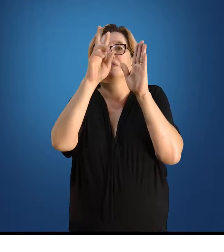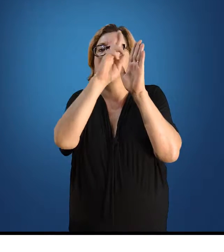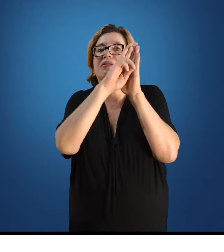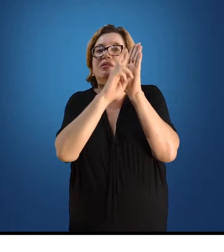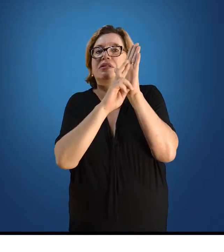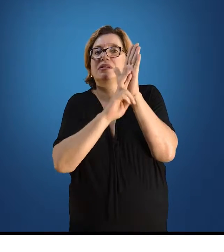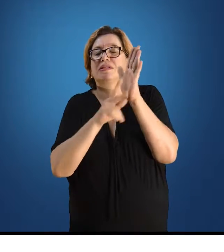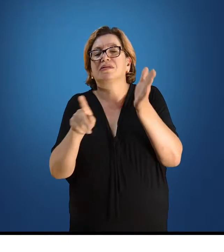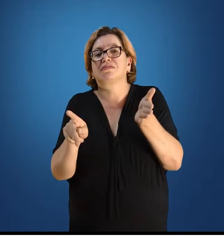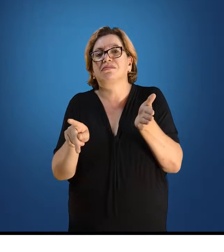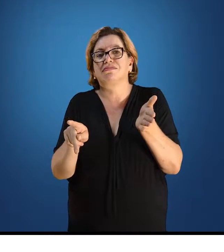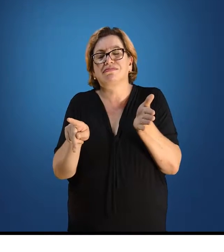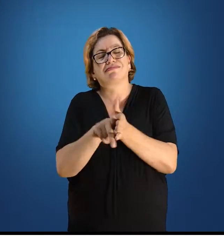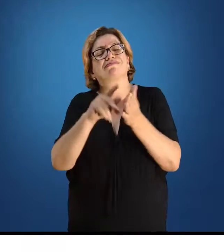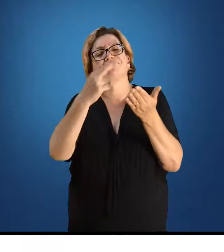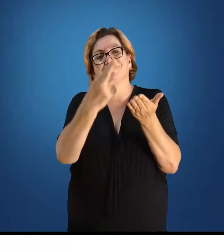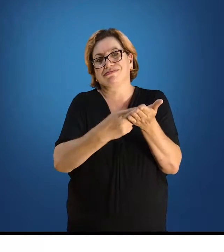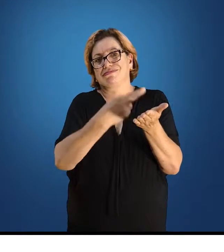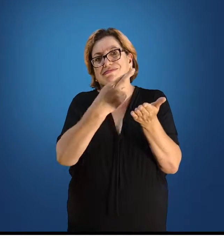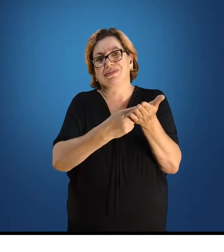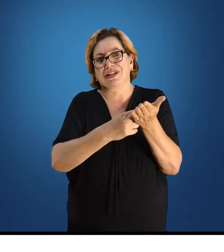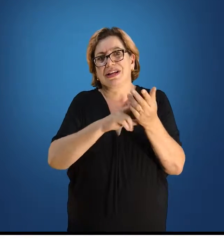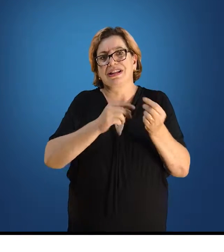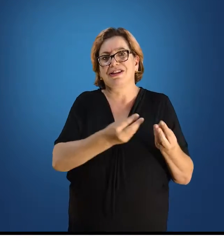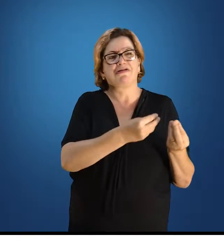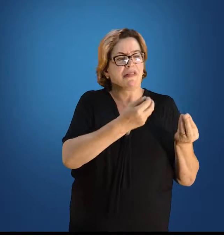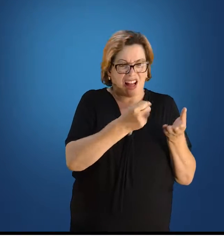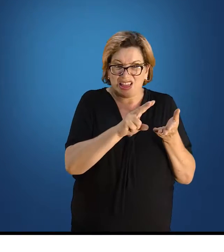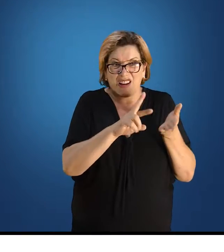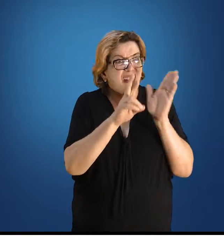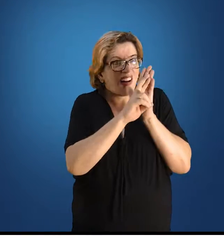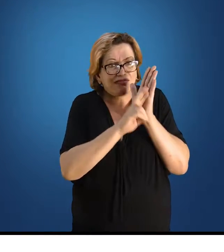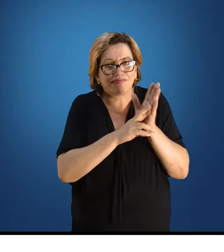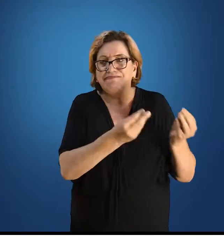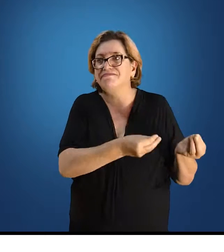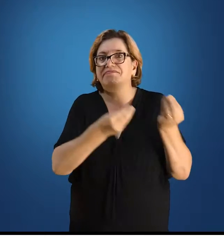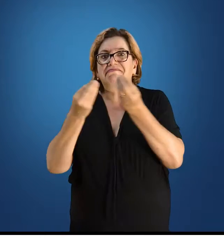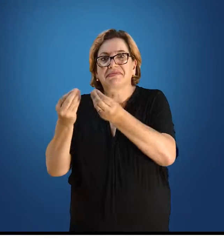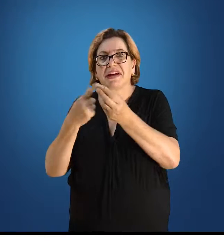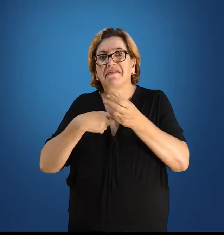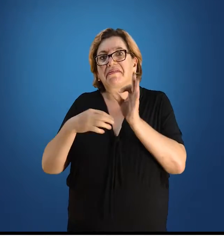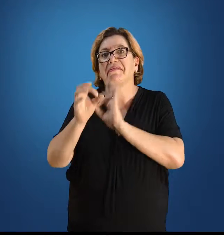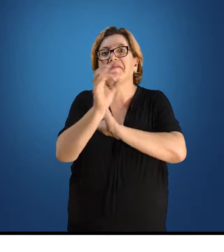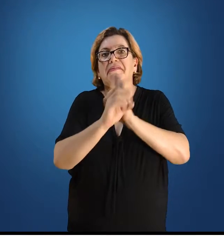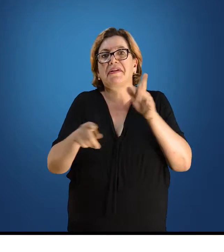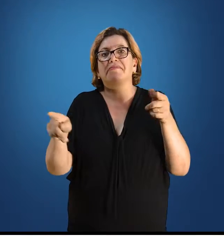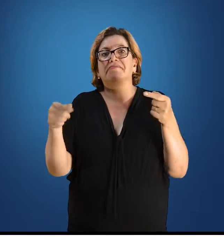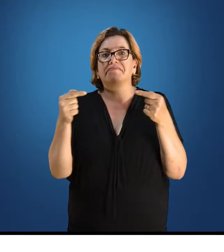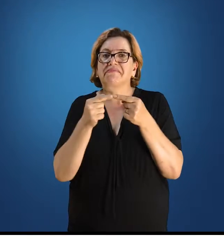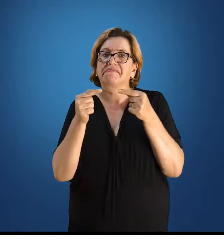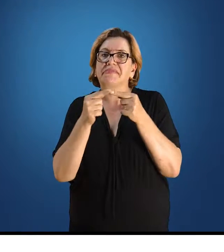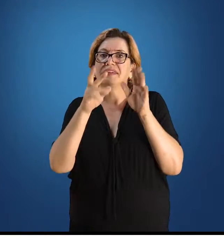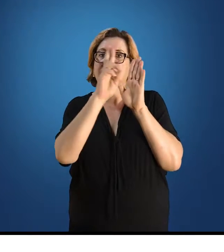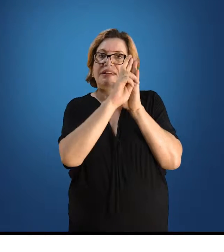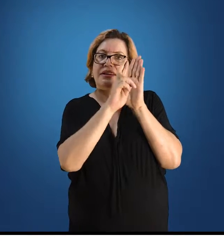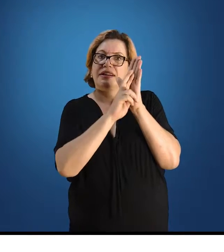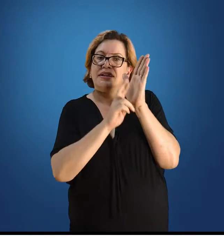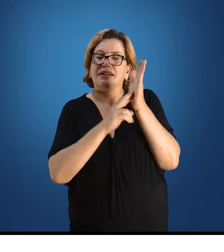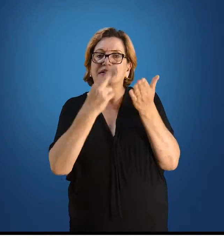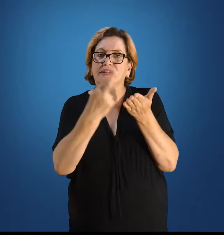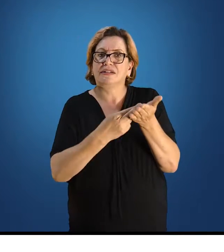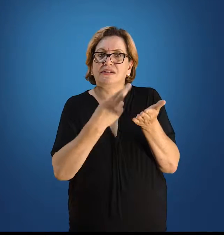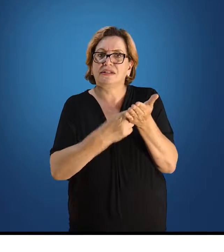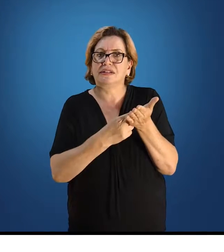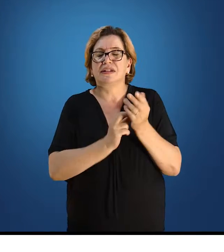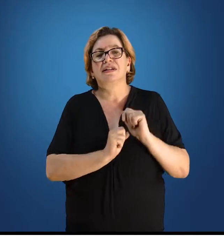artigo para você e você vai ter que corrigir até que ele esteja em conformidade com as normas daquela revista. Tá?